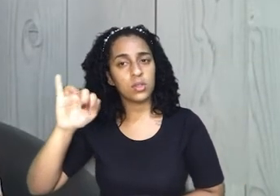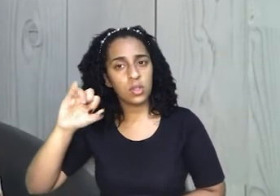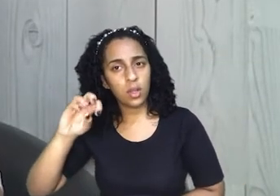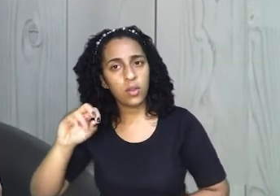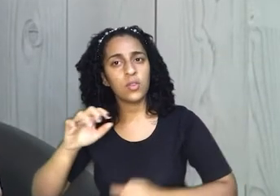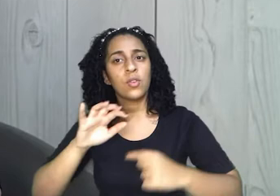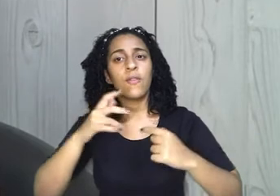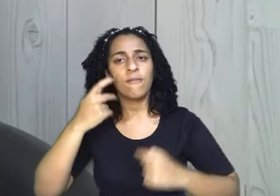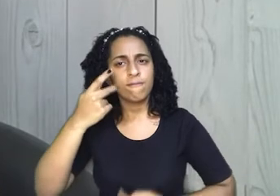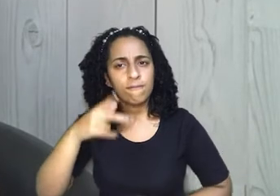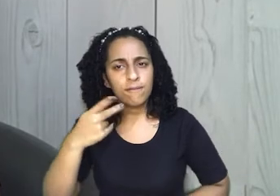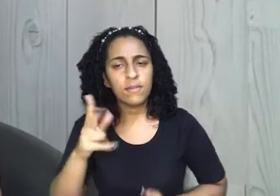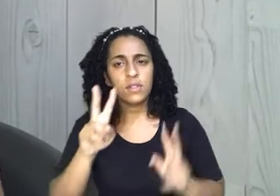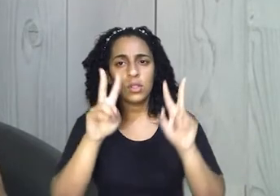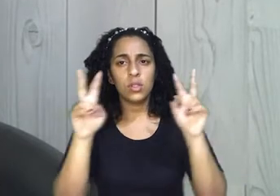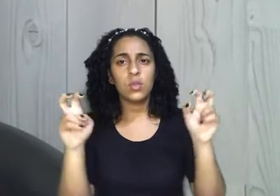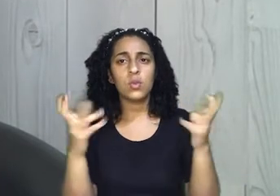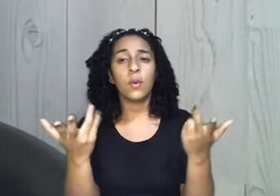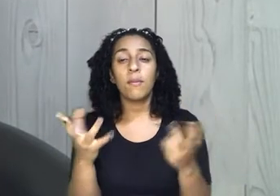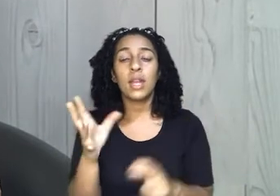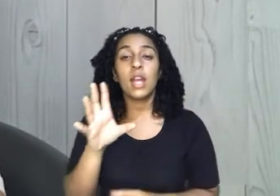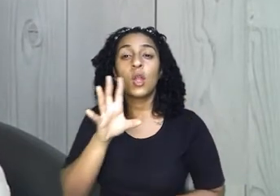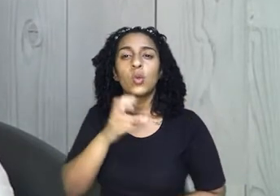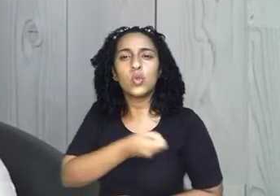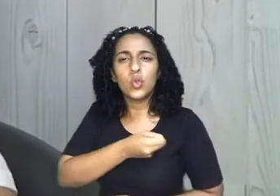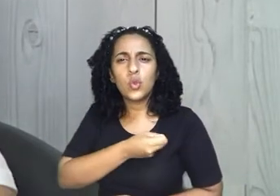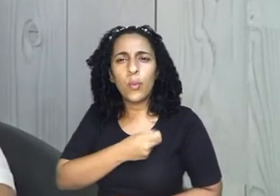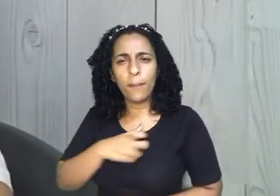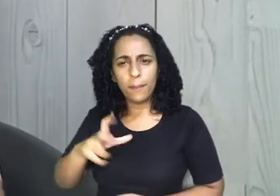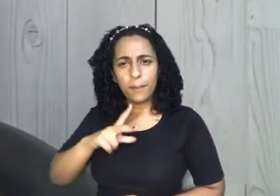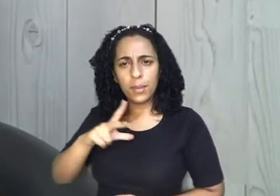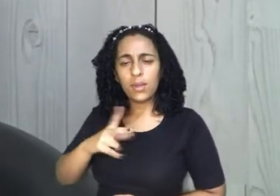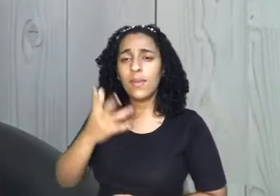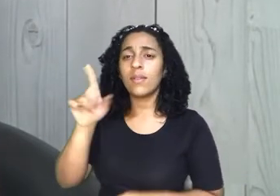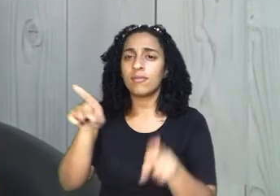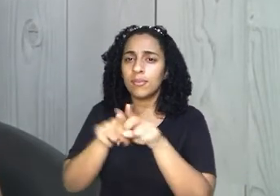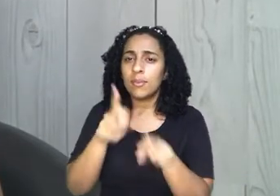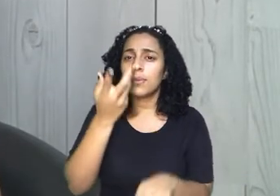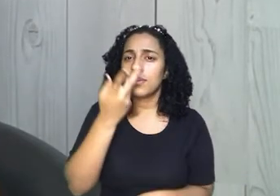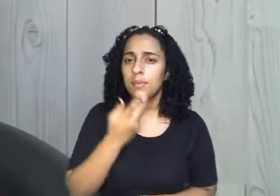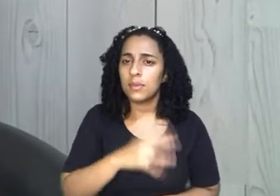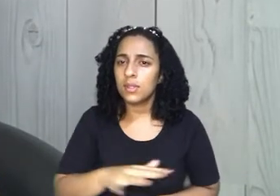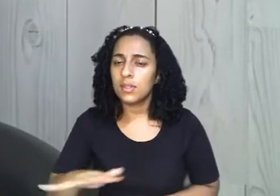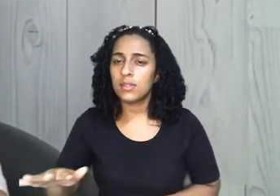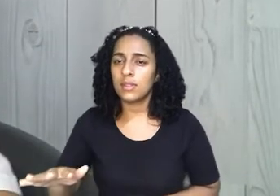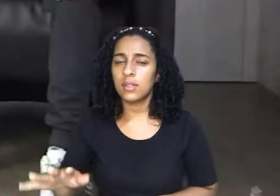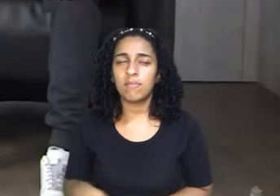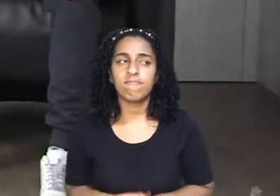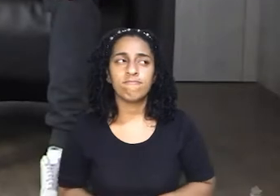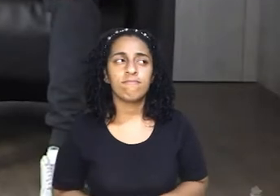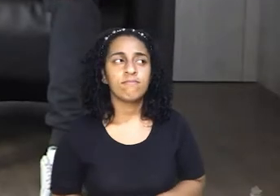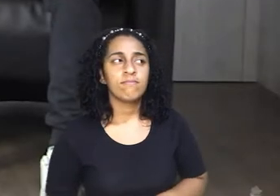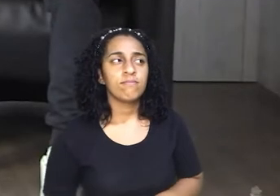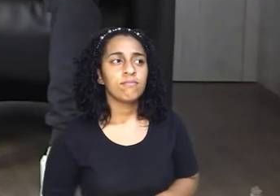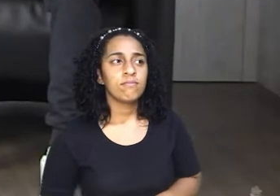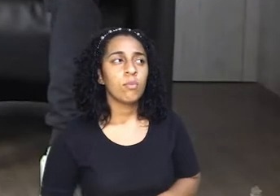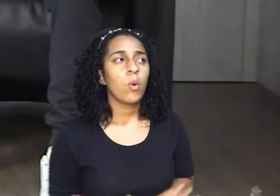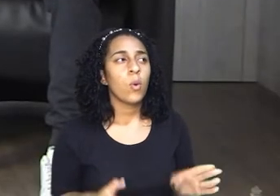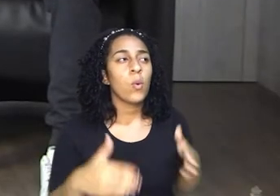sobre a extração de dados até das crianças né É qual o nível de